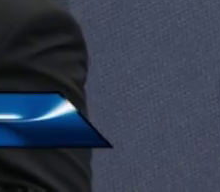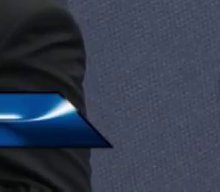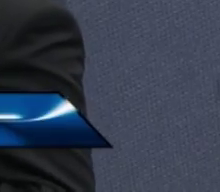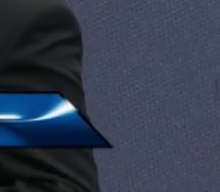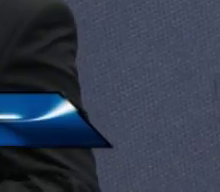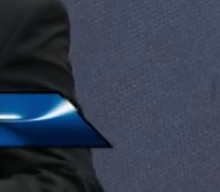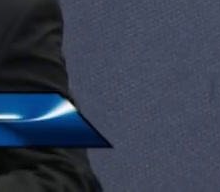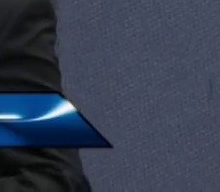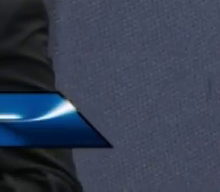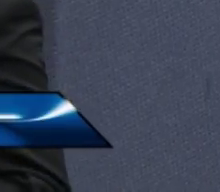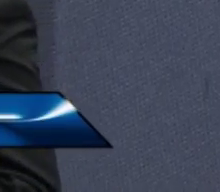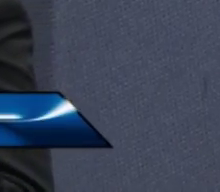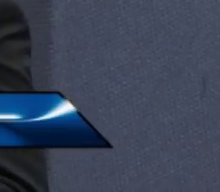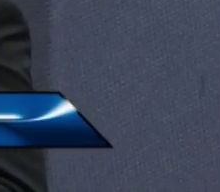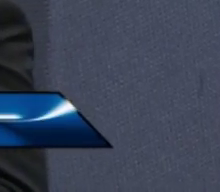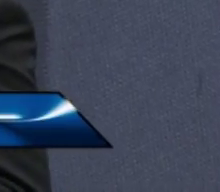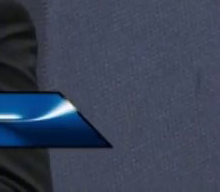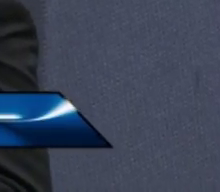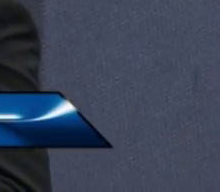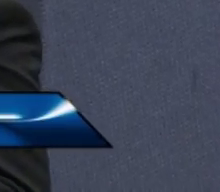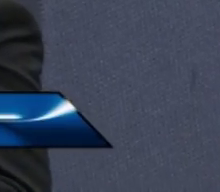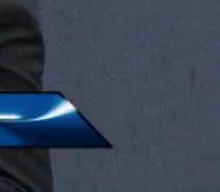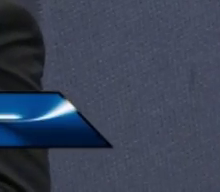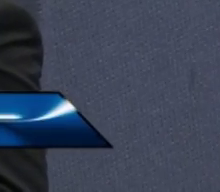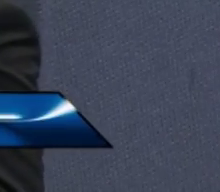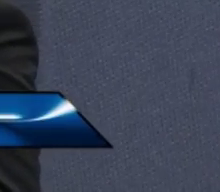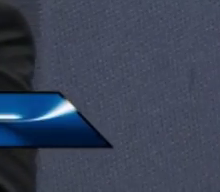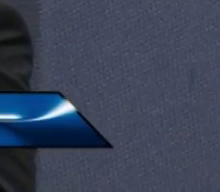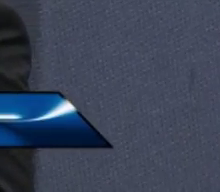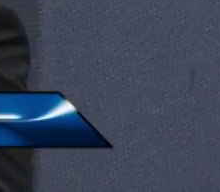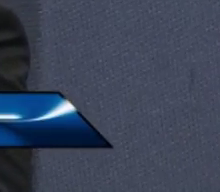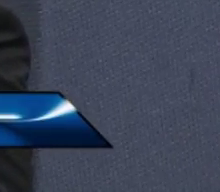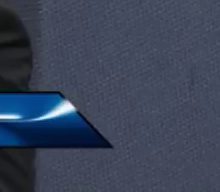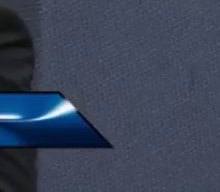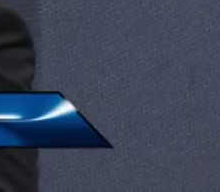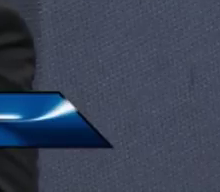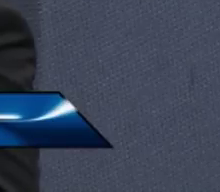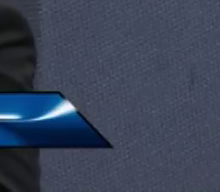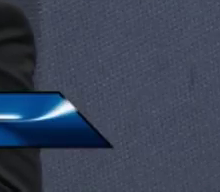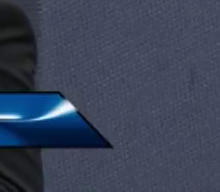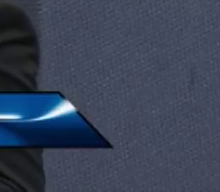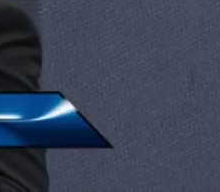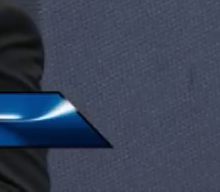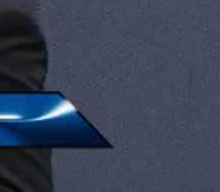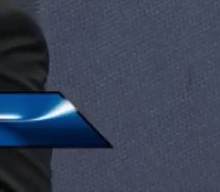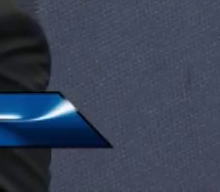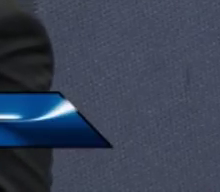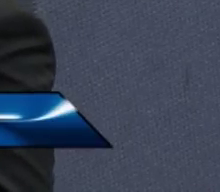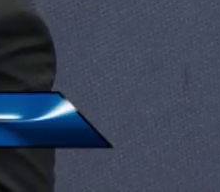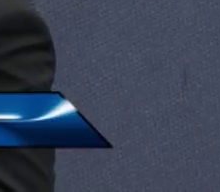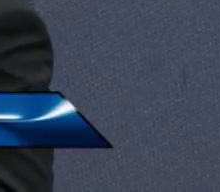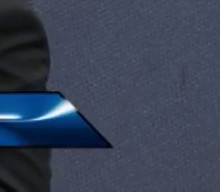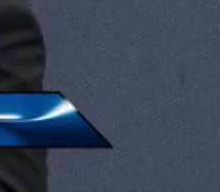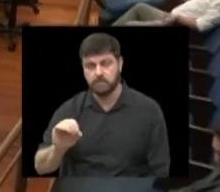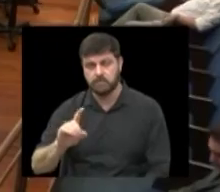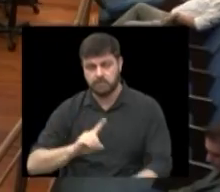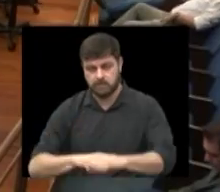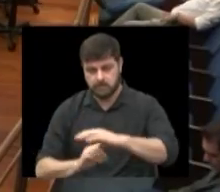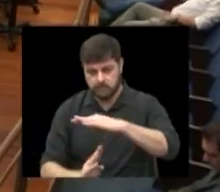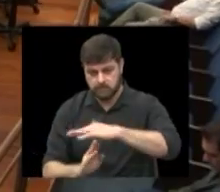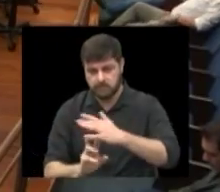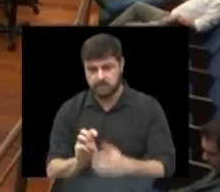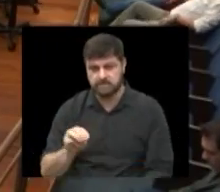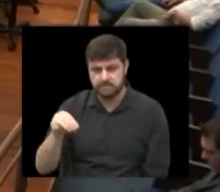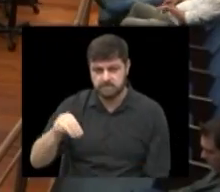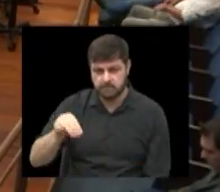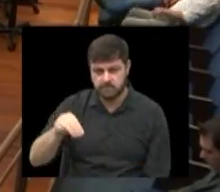seja realizada em nossa região uma ação que é de bastante importância é também de estado de saúde pública o